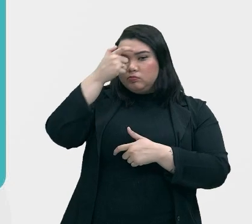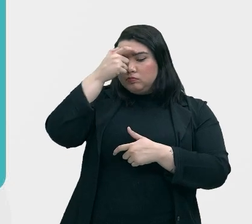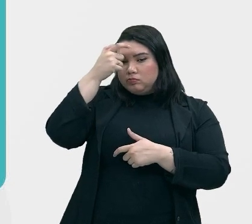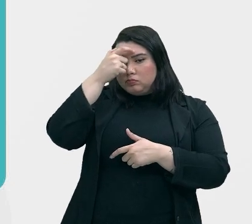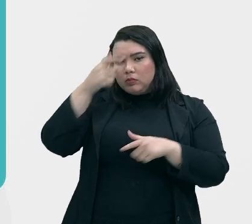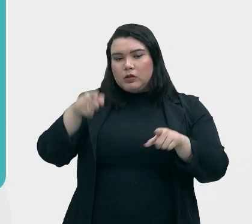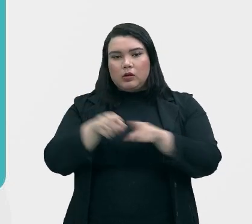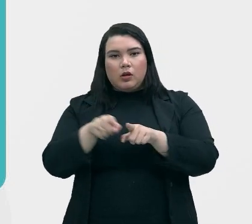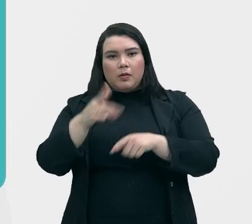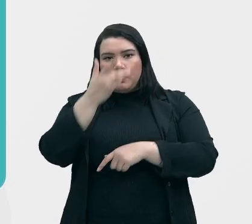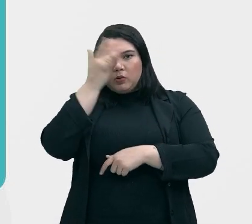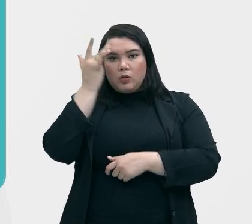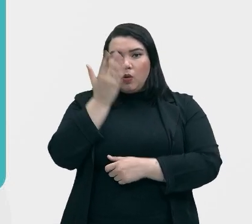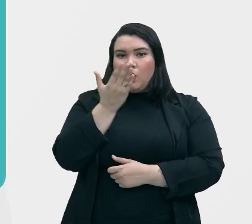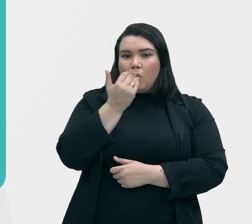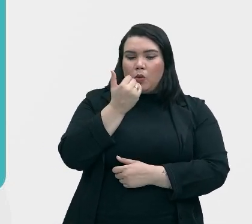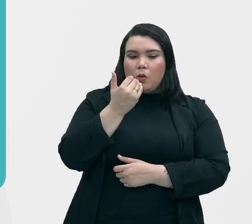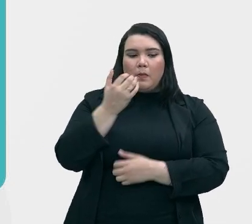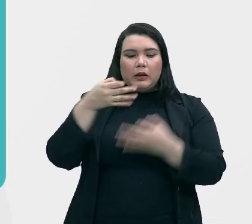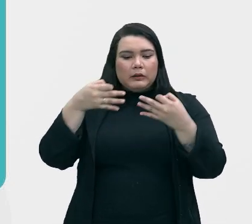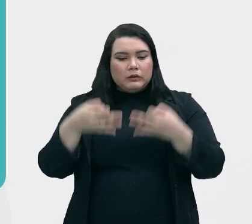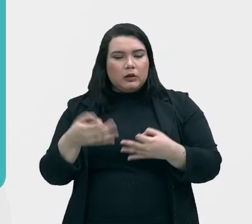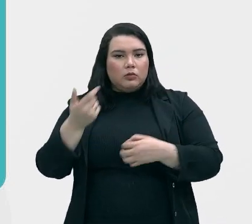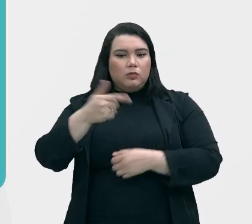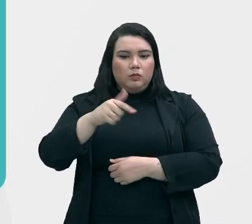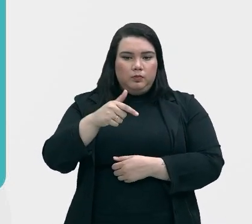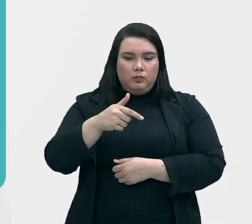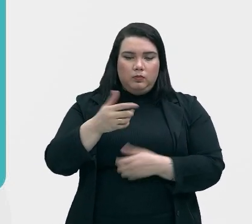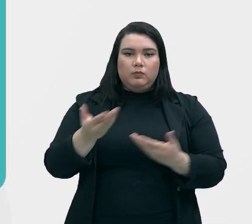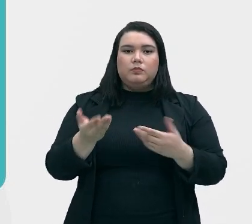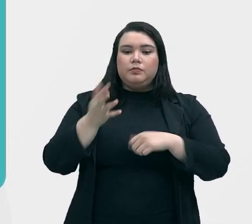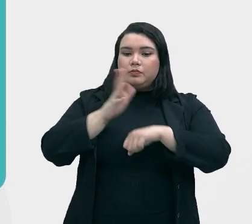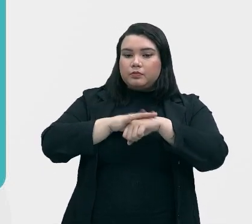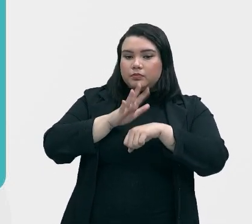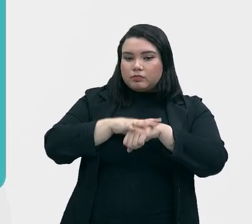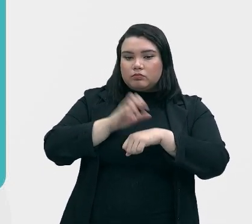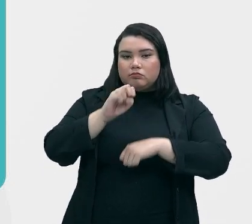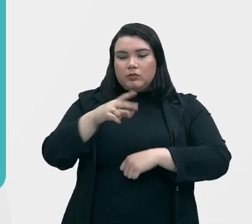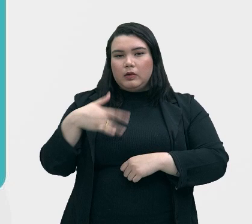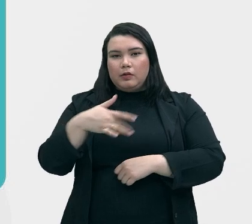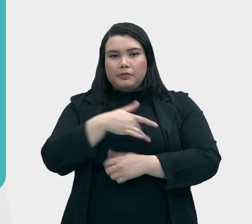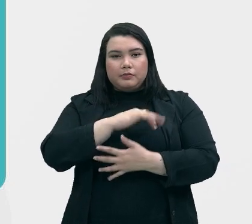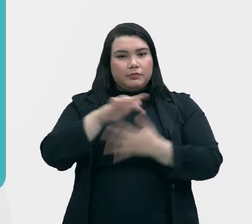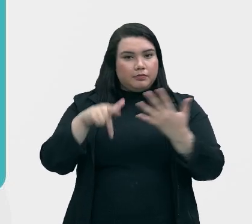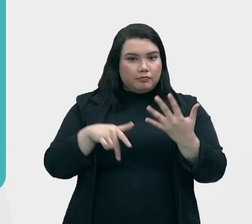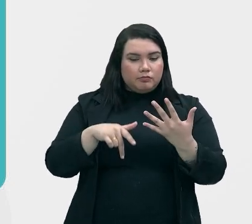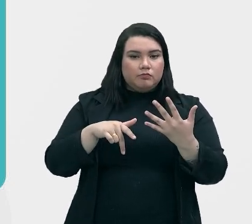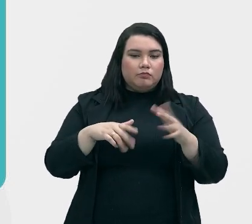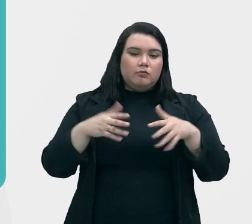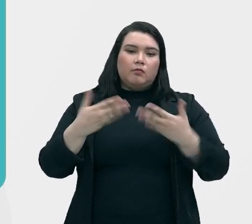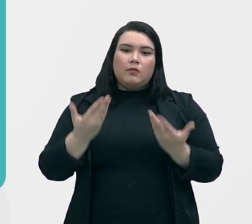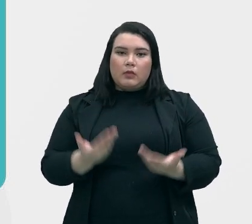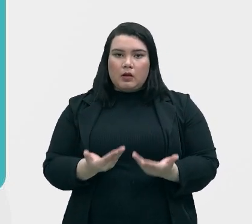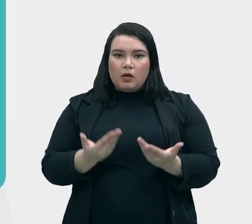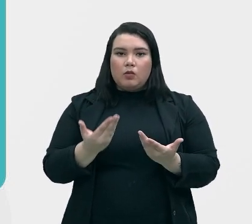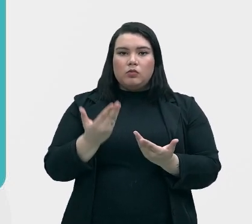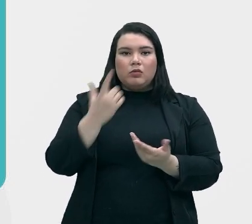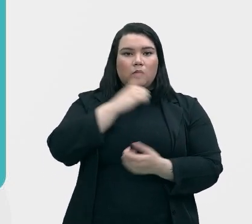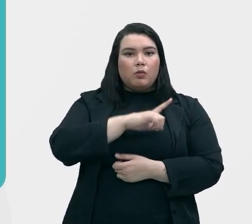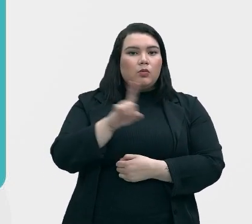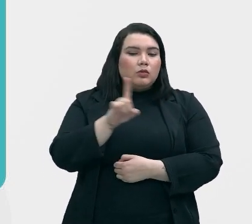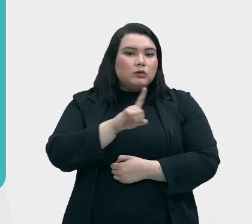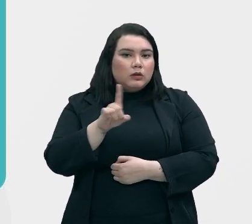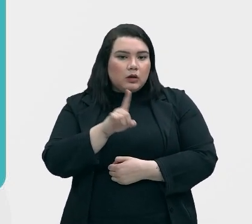Nutricionais, a pessoa que não vai se alimentar direito, infecciosos na saúde, dentre outros. Então, não tem como,